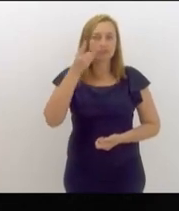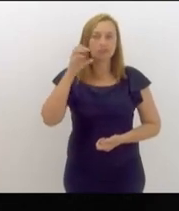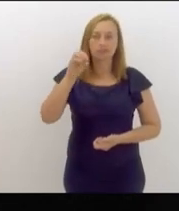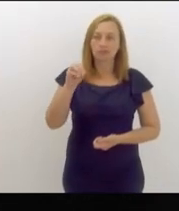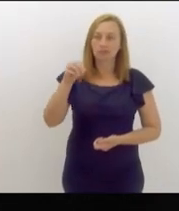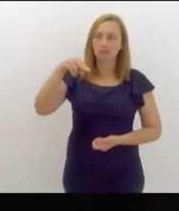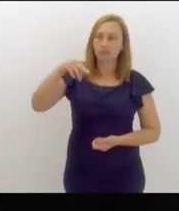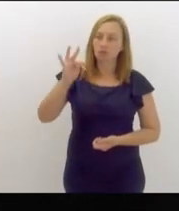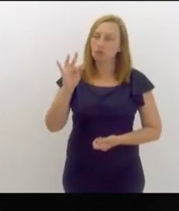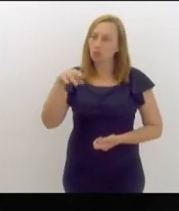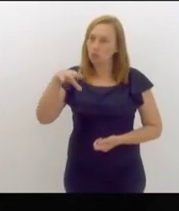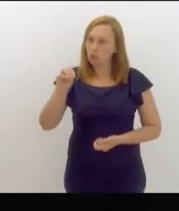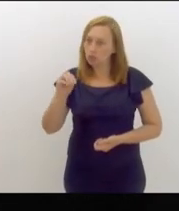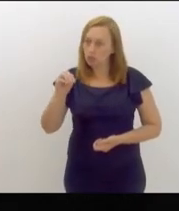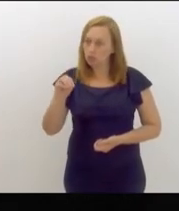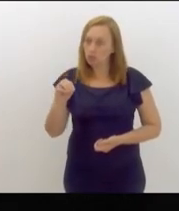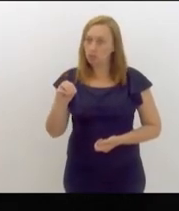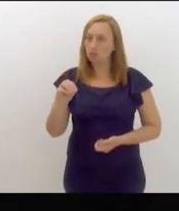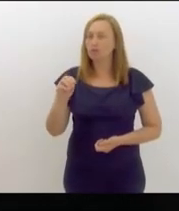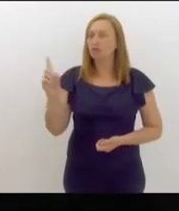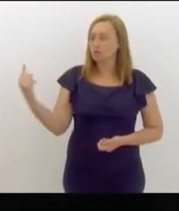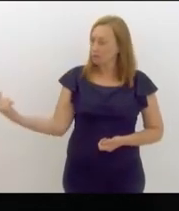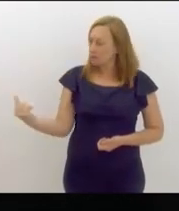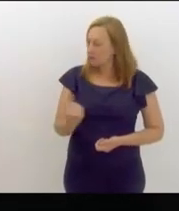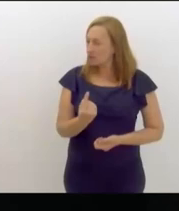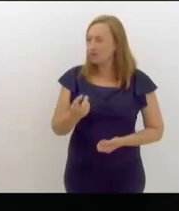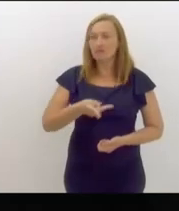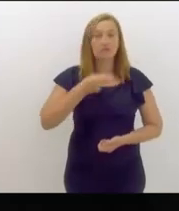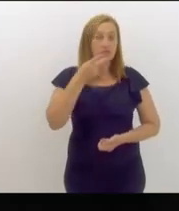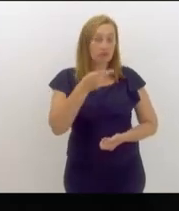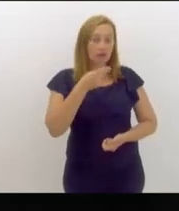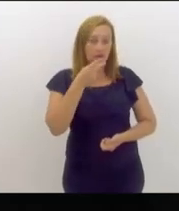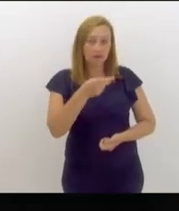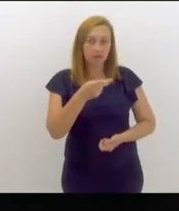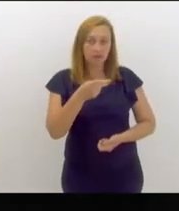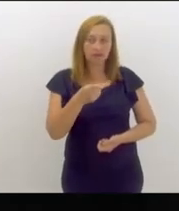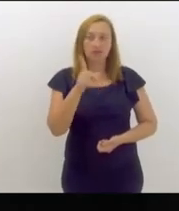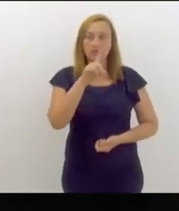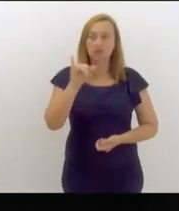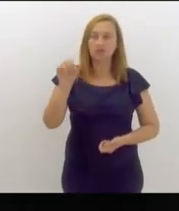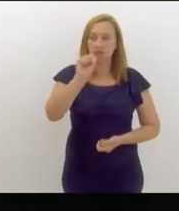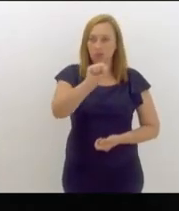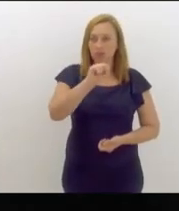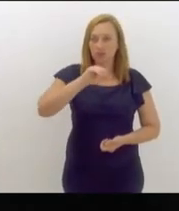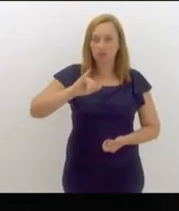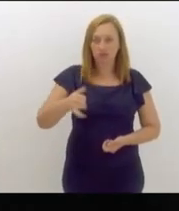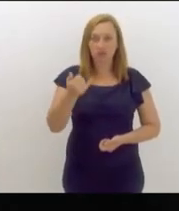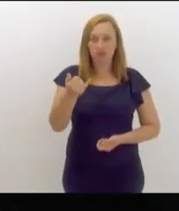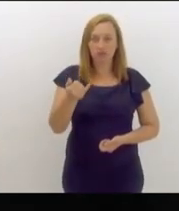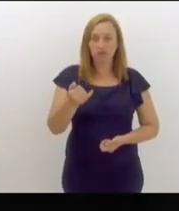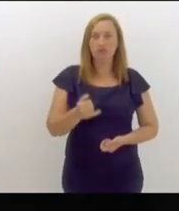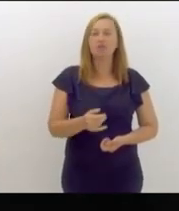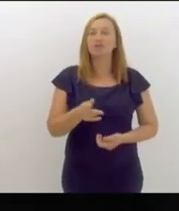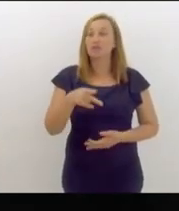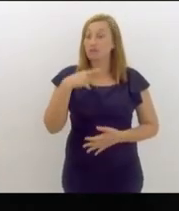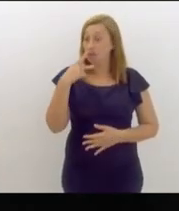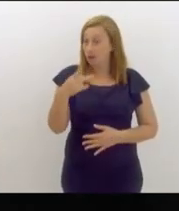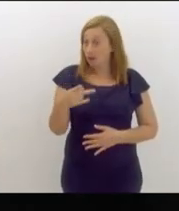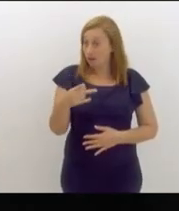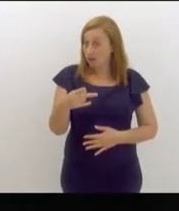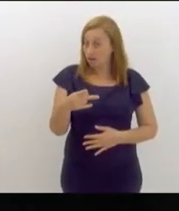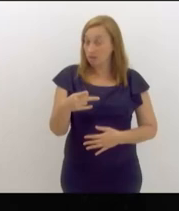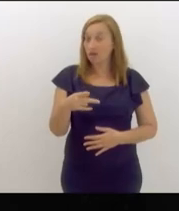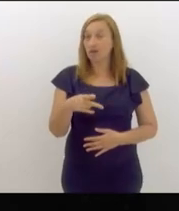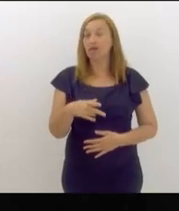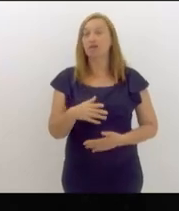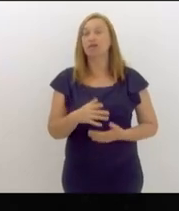que veio aqui falando sobre o dia 8 de janeiro queria aqui manifestar a